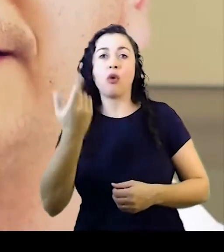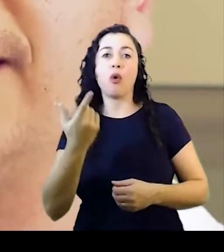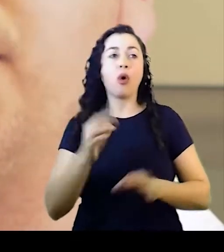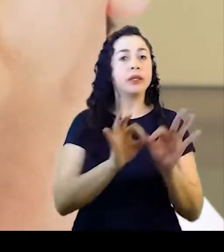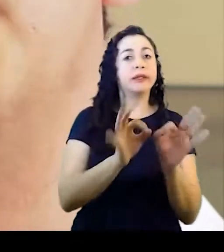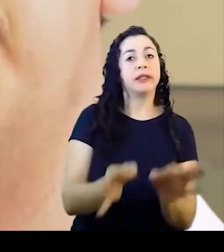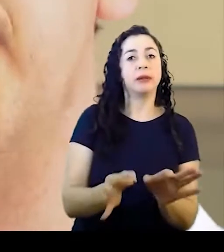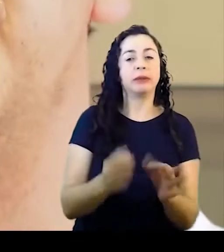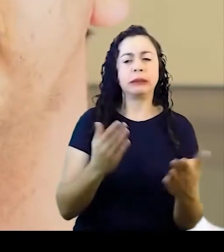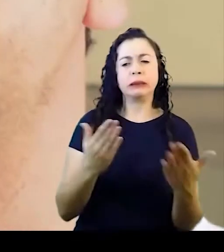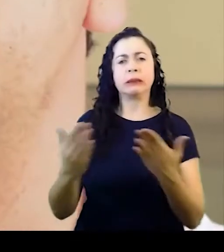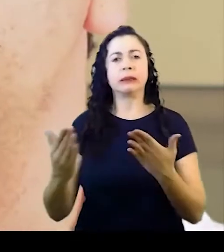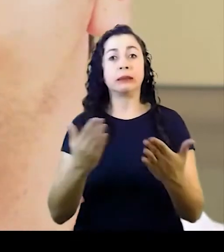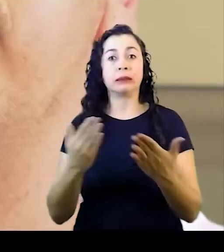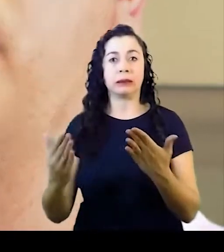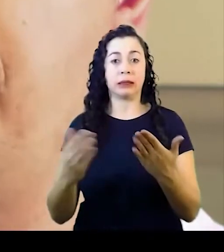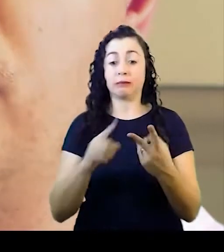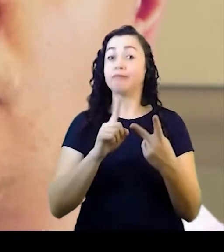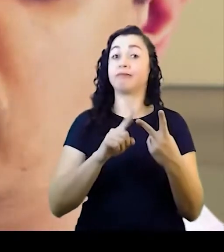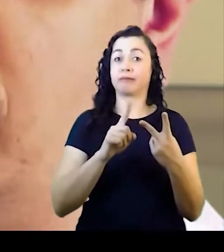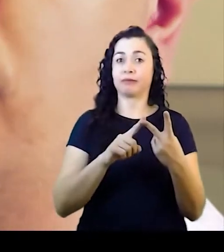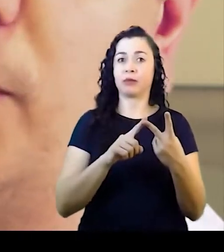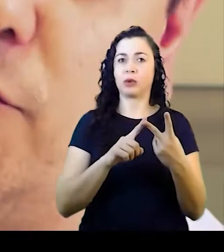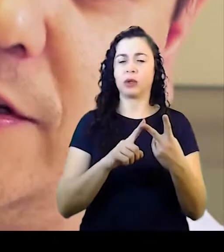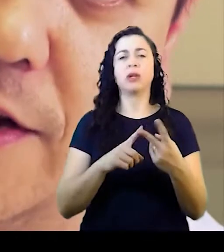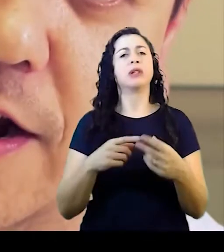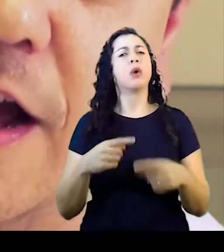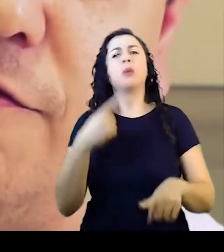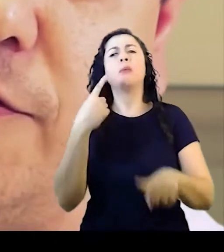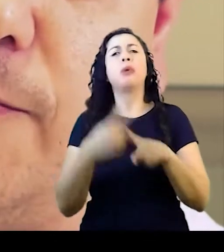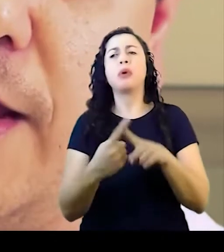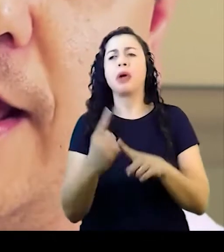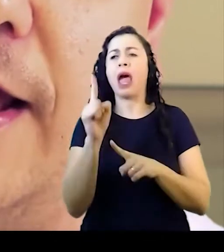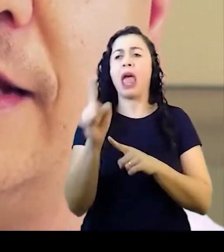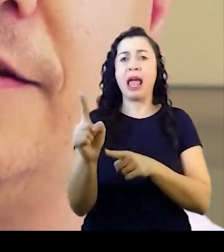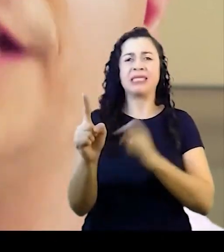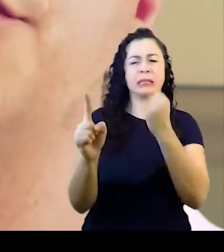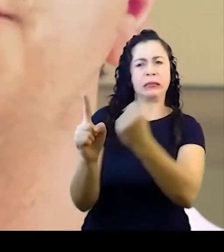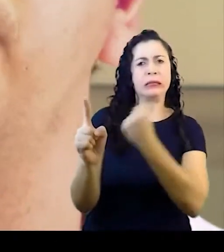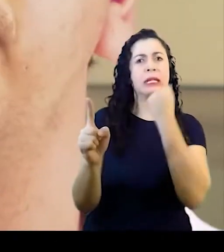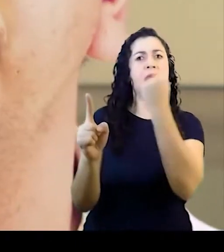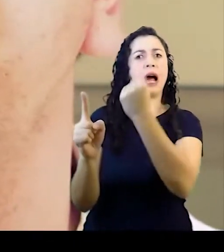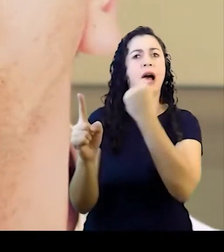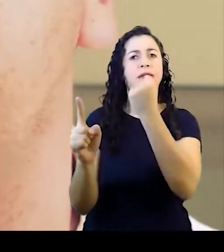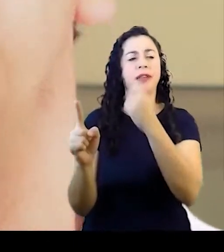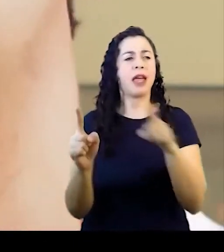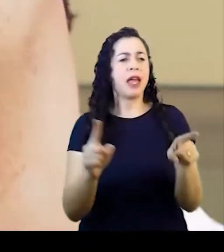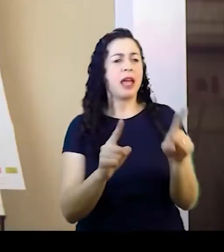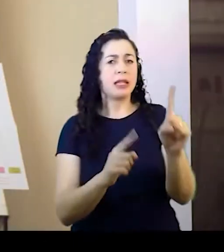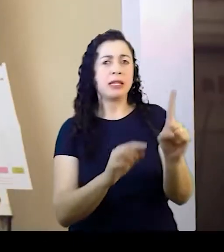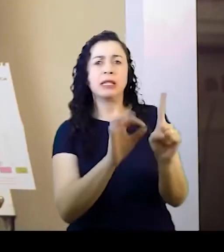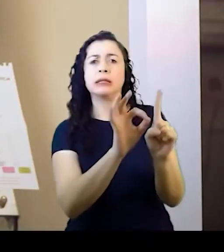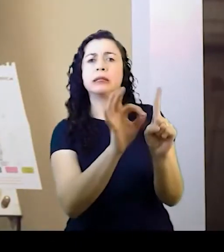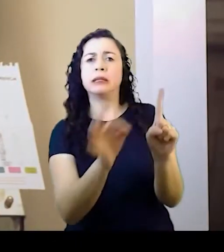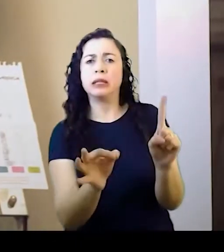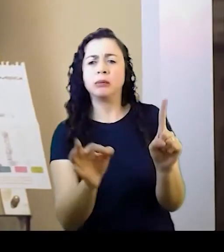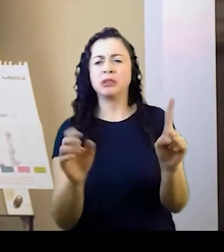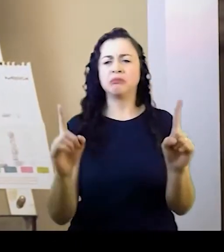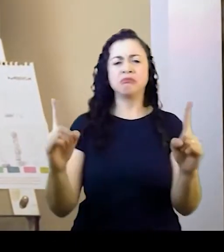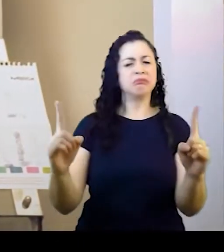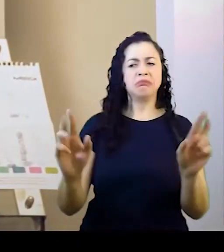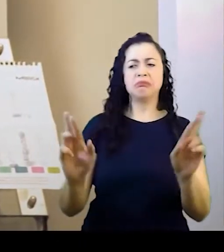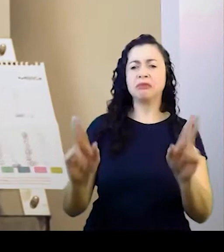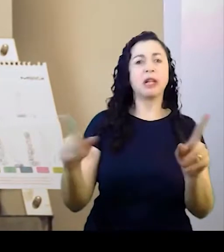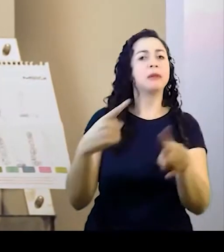Então, essa é a segunda parte. Então, o que uma pessoa que teve uma doença grave, ela tem de diferente de uma pessoa que teve uma doença